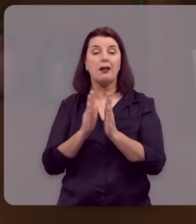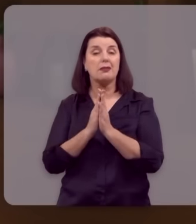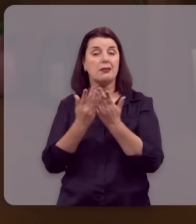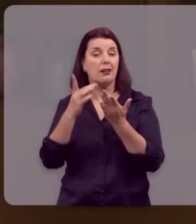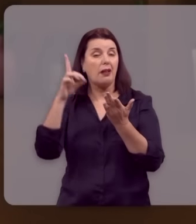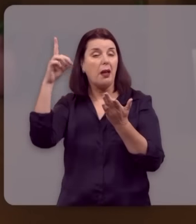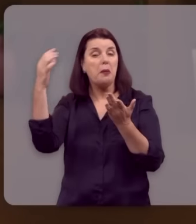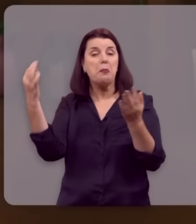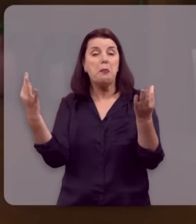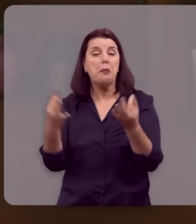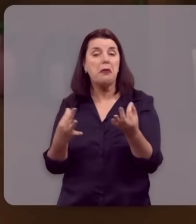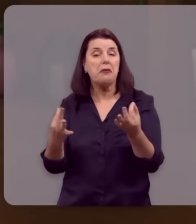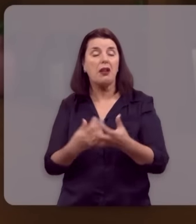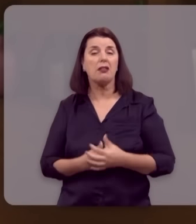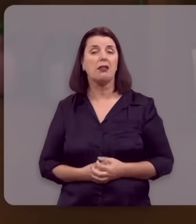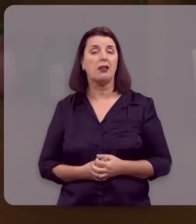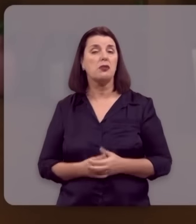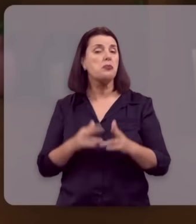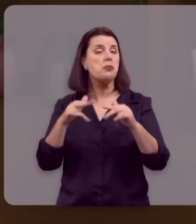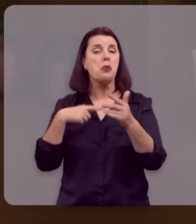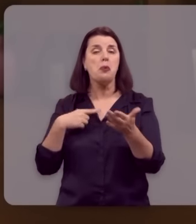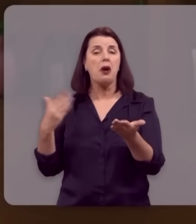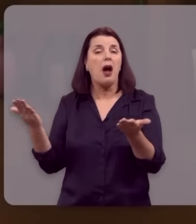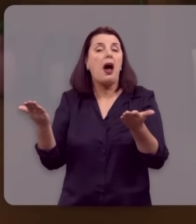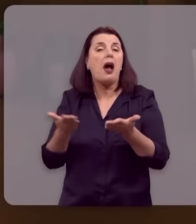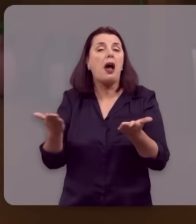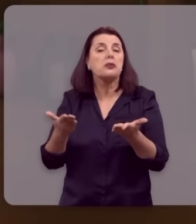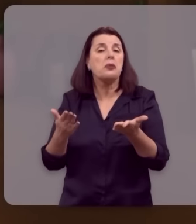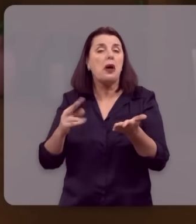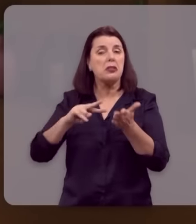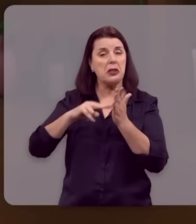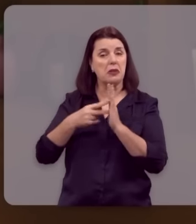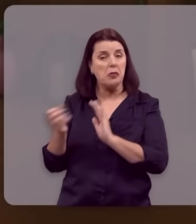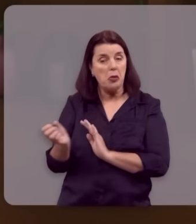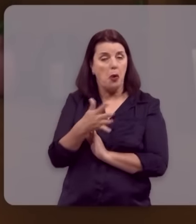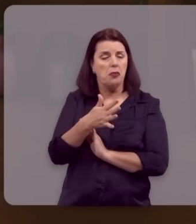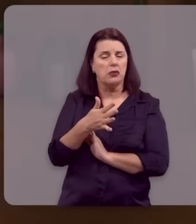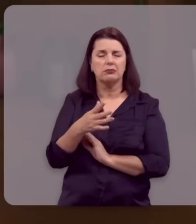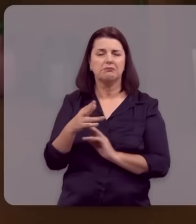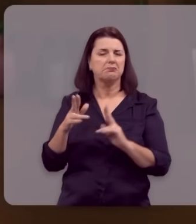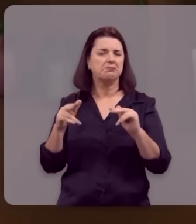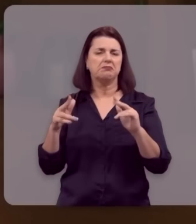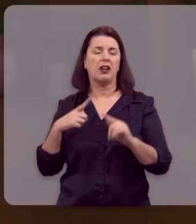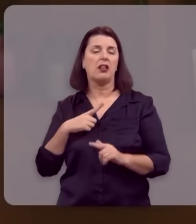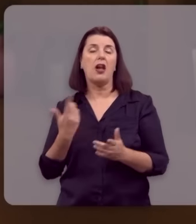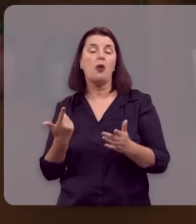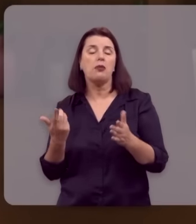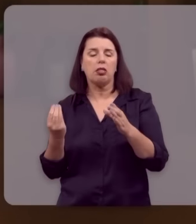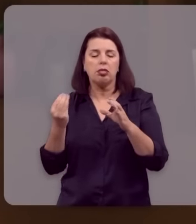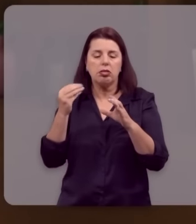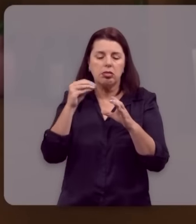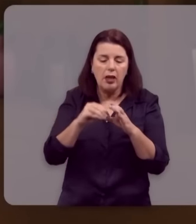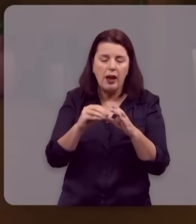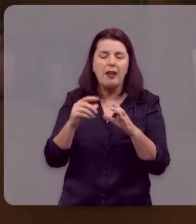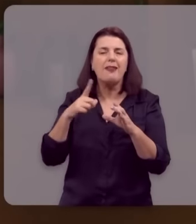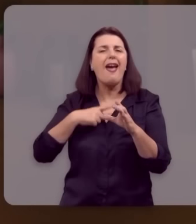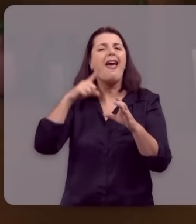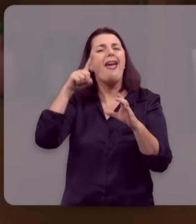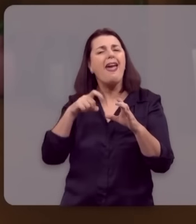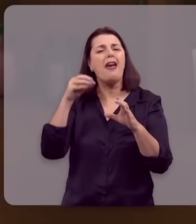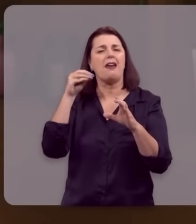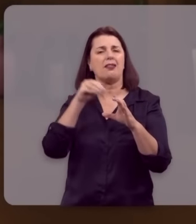perfeita. Ela não precisa ser atualizada nem ressignificada. Ela não contém a palavra de Deus, ela